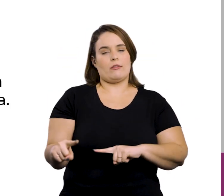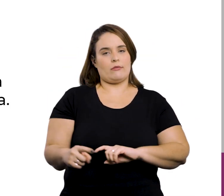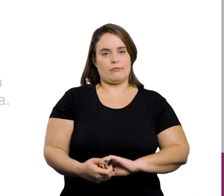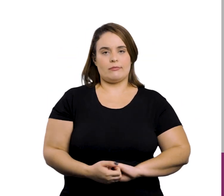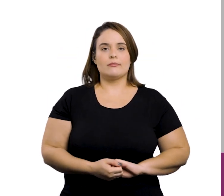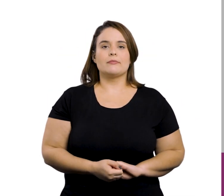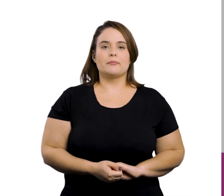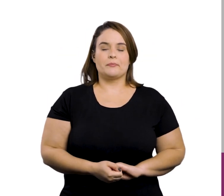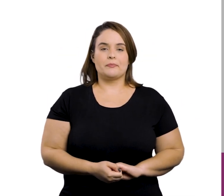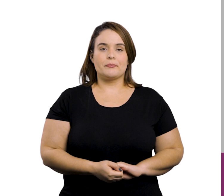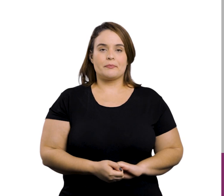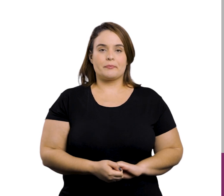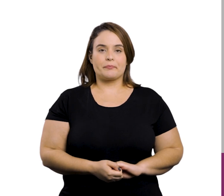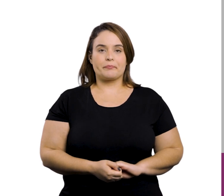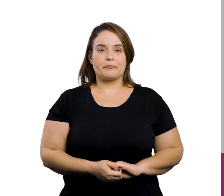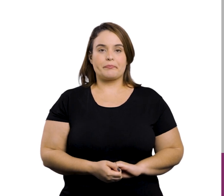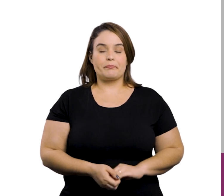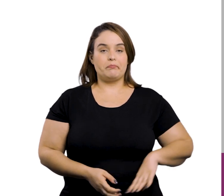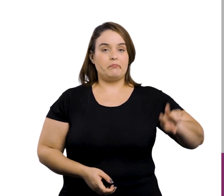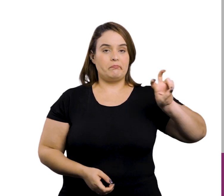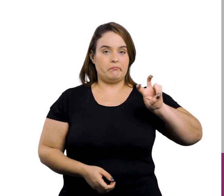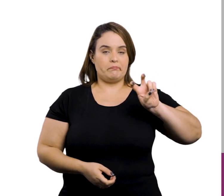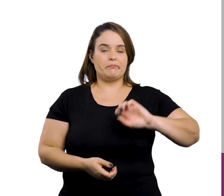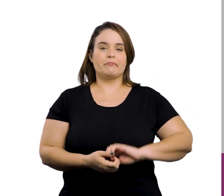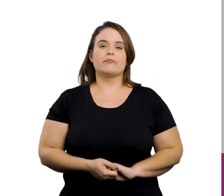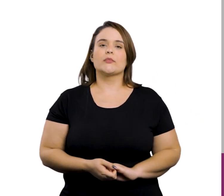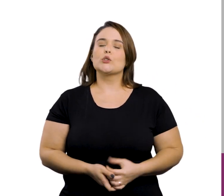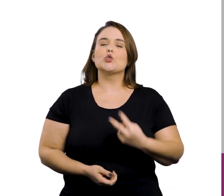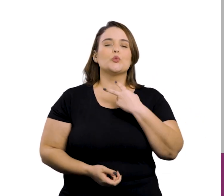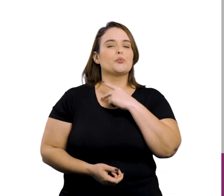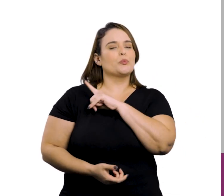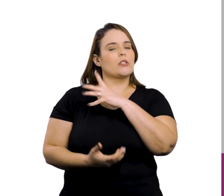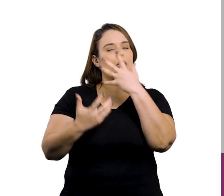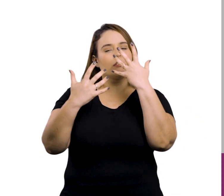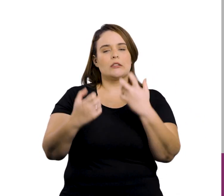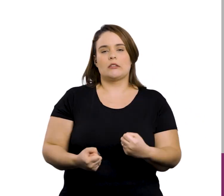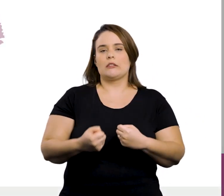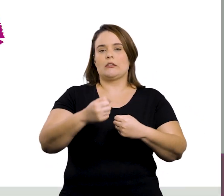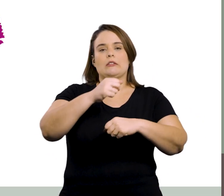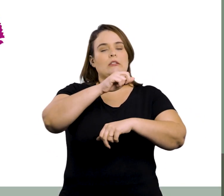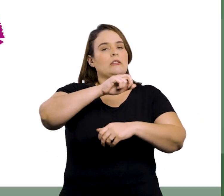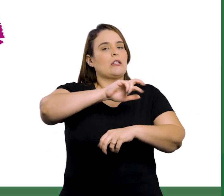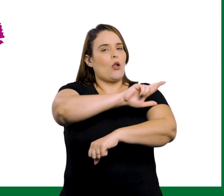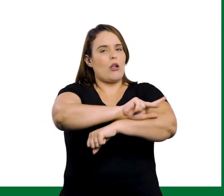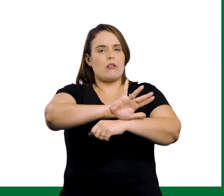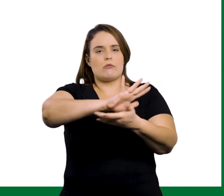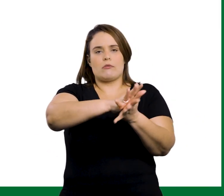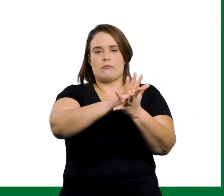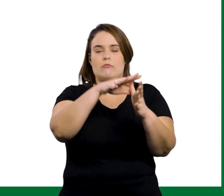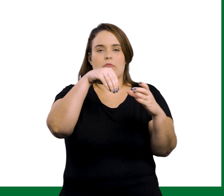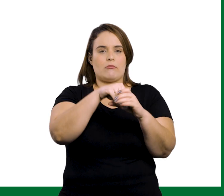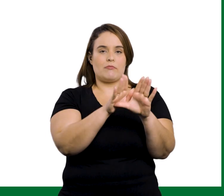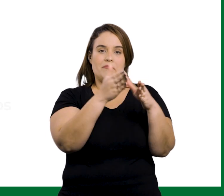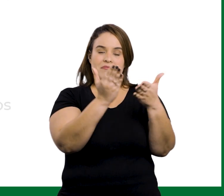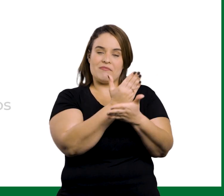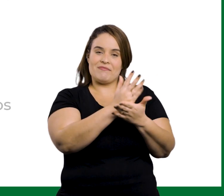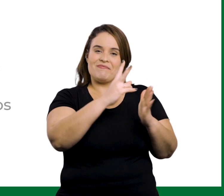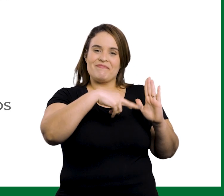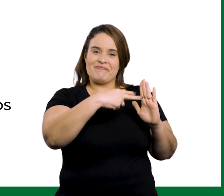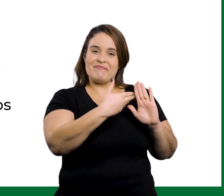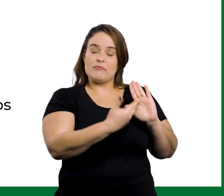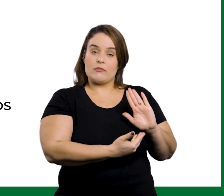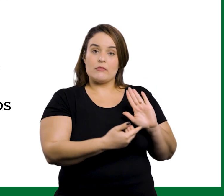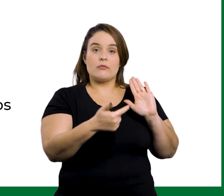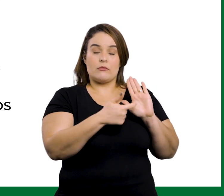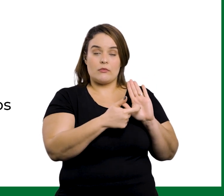ela. 5. Não pode permitir o racismo na educação. Leia a referência no livro.